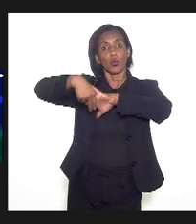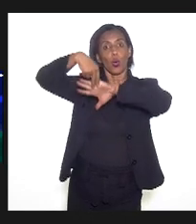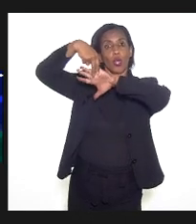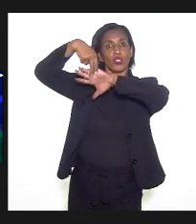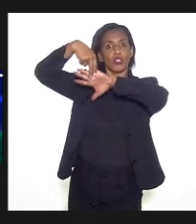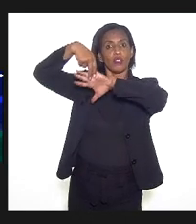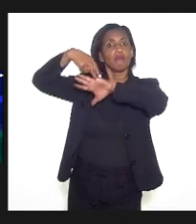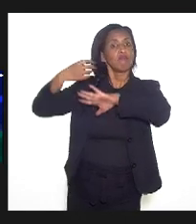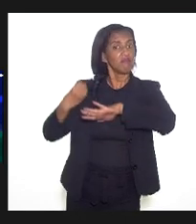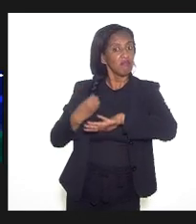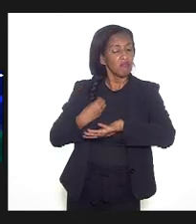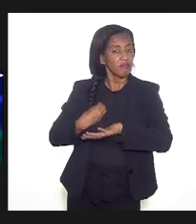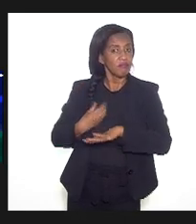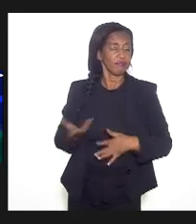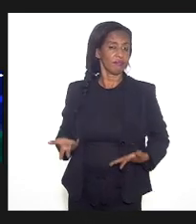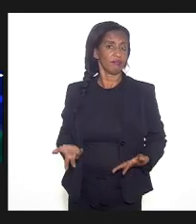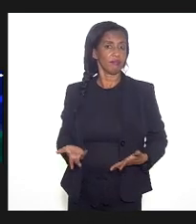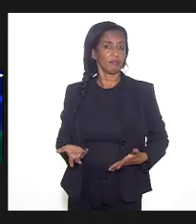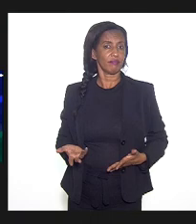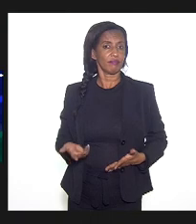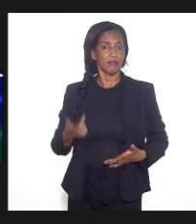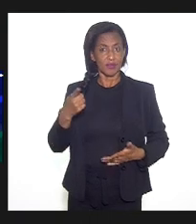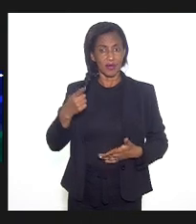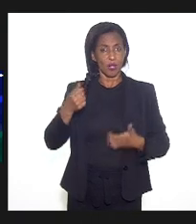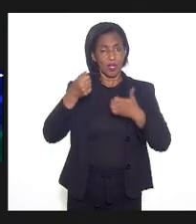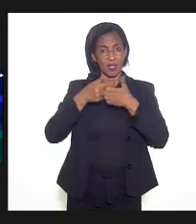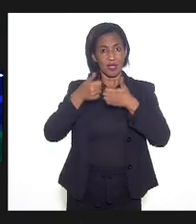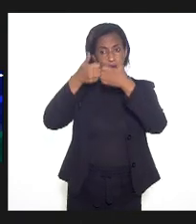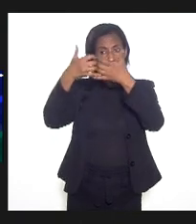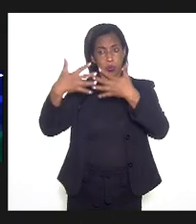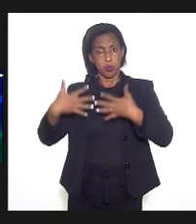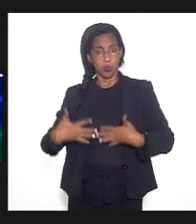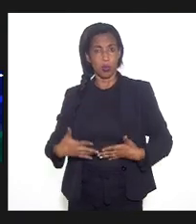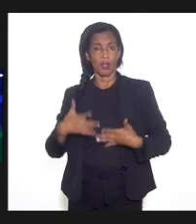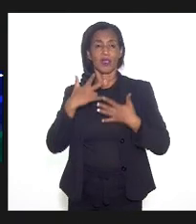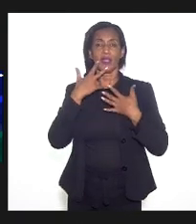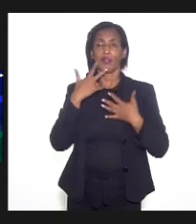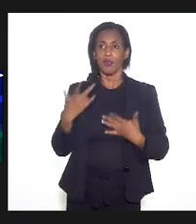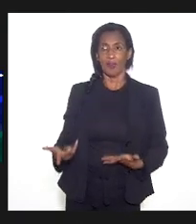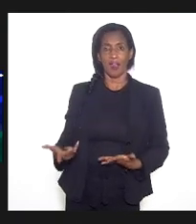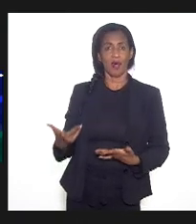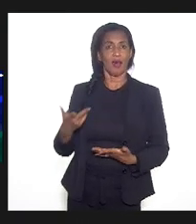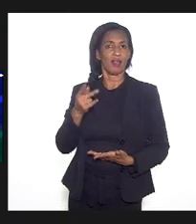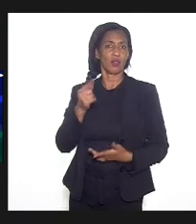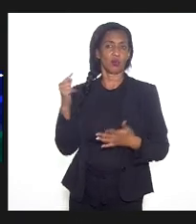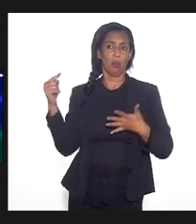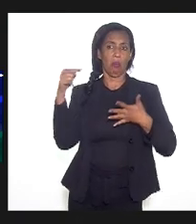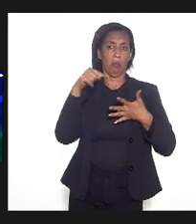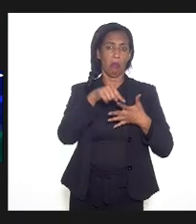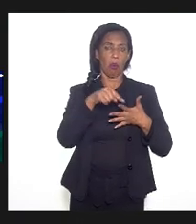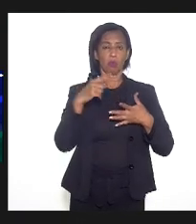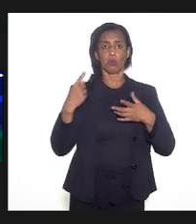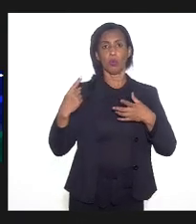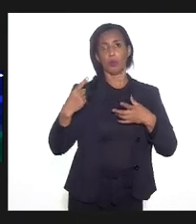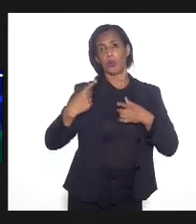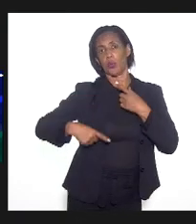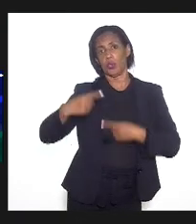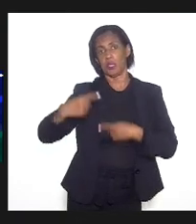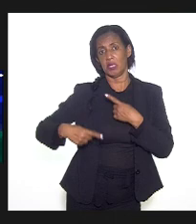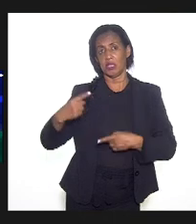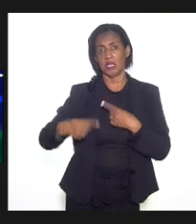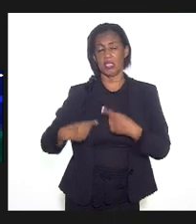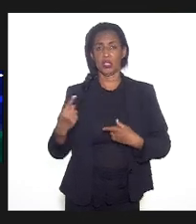Norte. Então, essa narrativa que me parece uma figura de retórica sob o ponto de vista político,